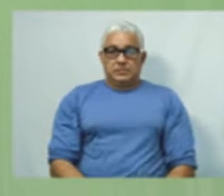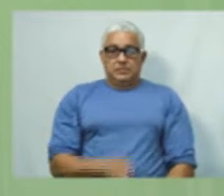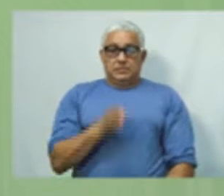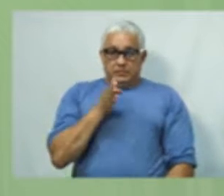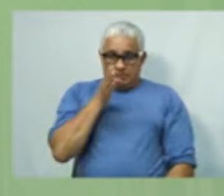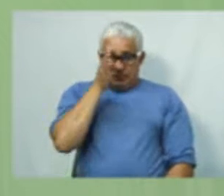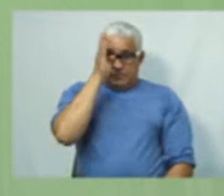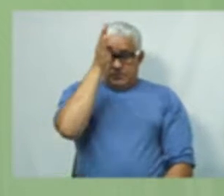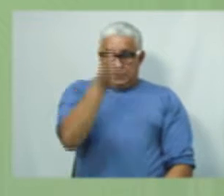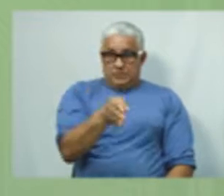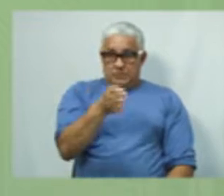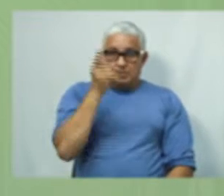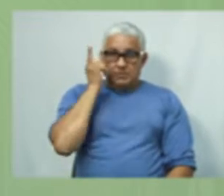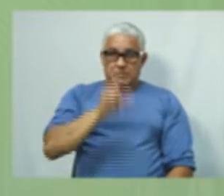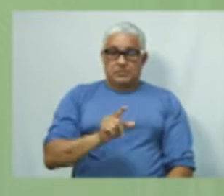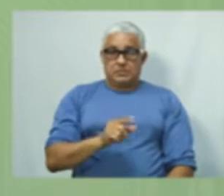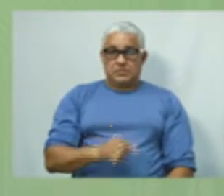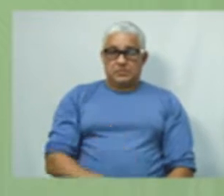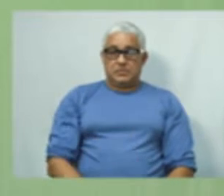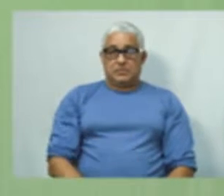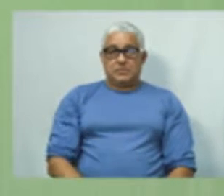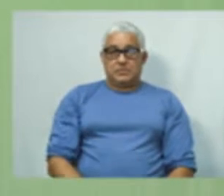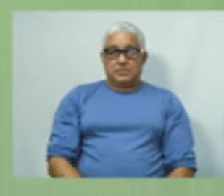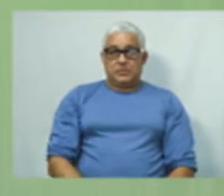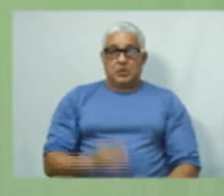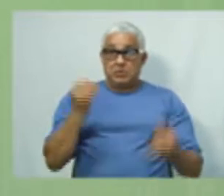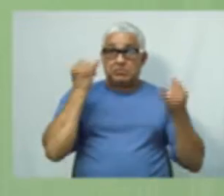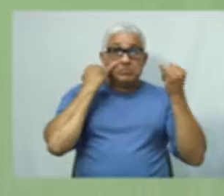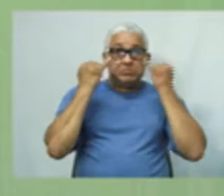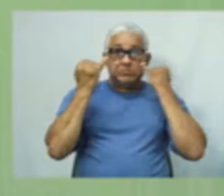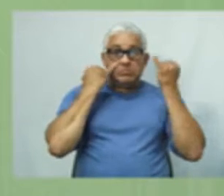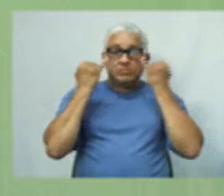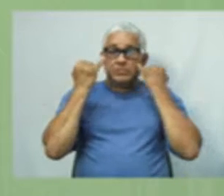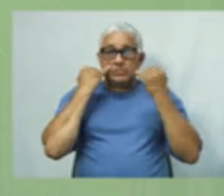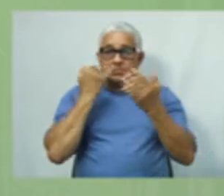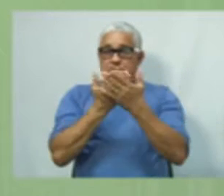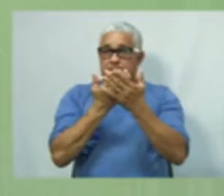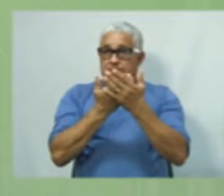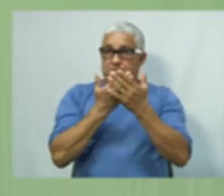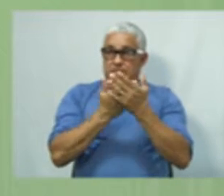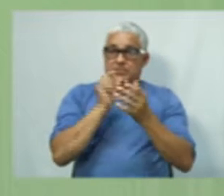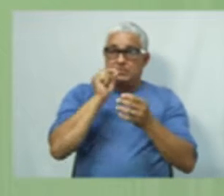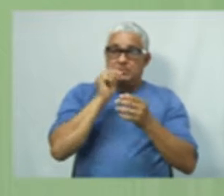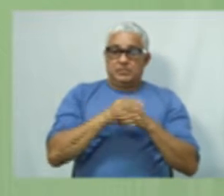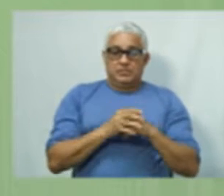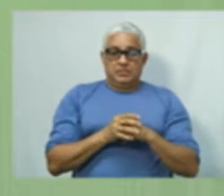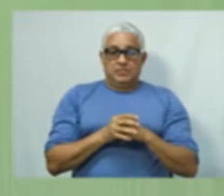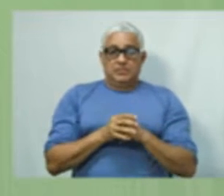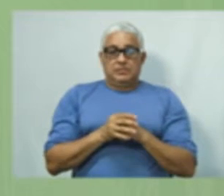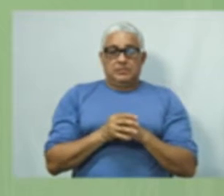consegue, né, pessoal? Nós ouvimos durante todo esse período que é ele que dá